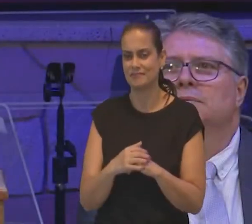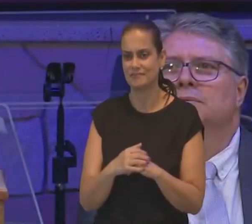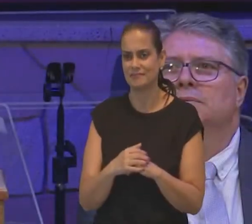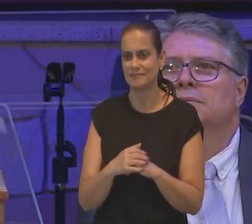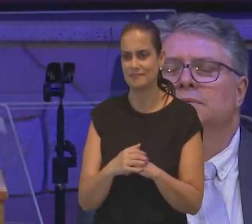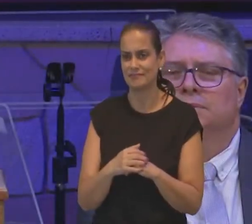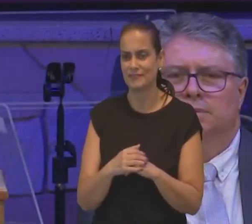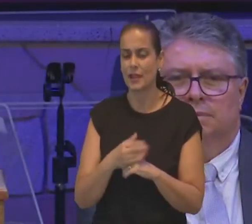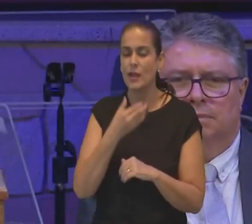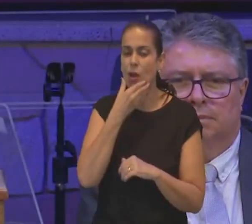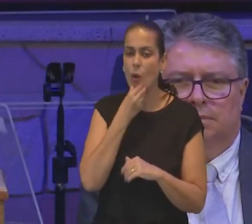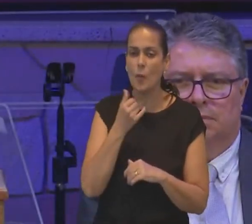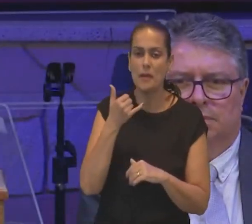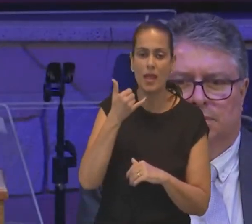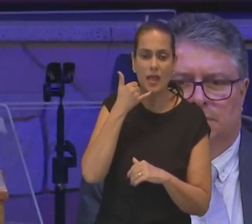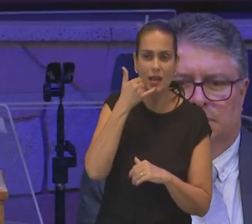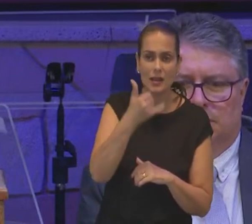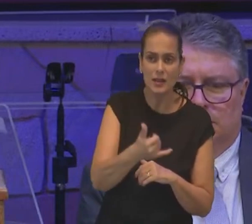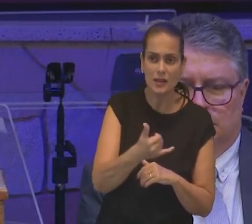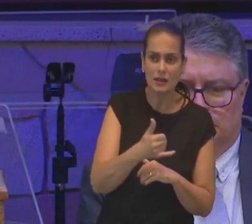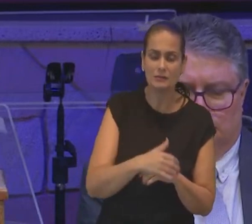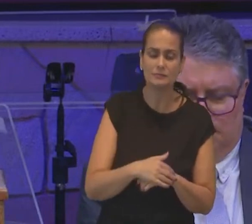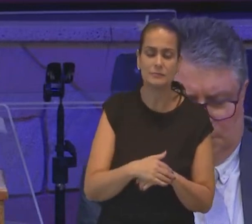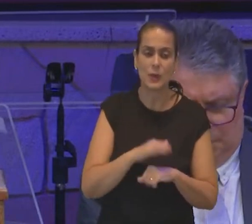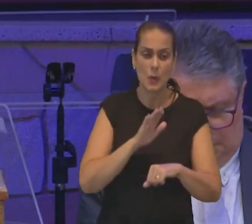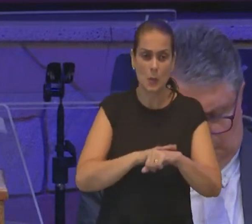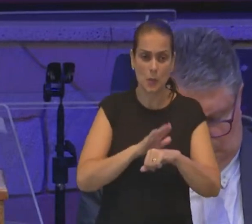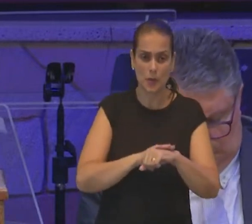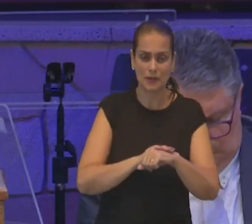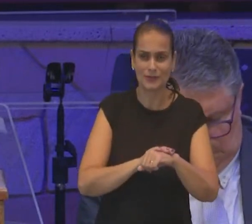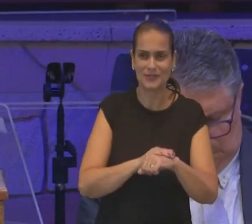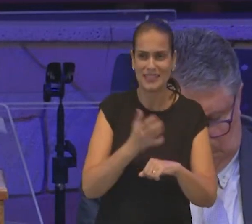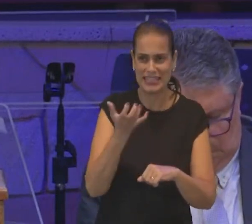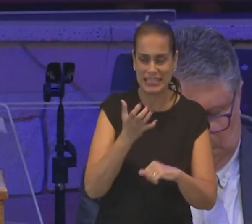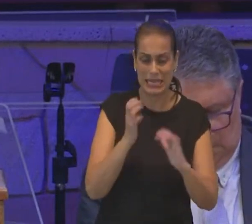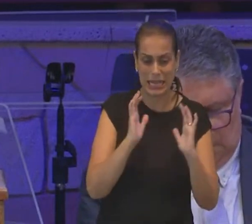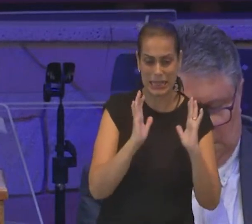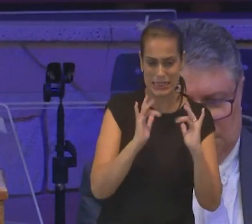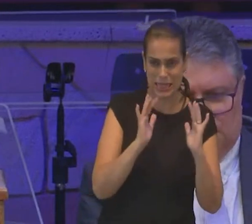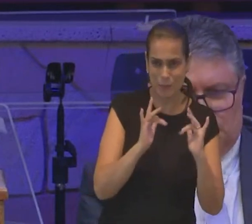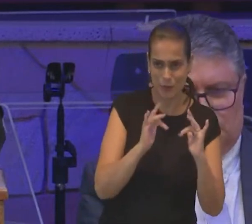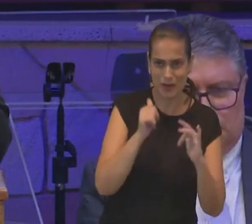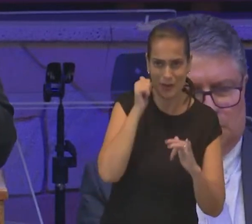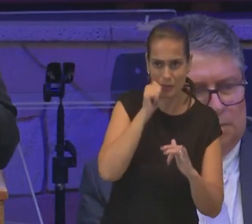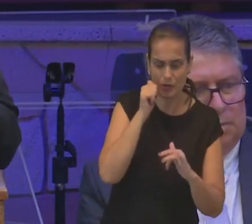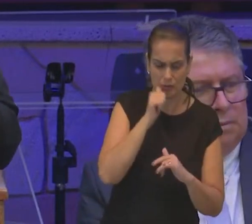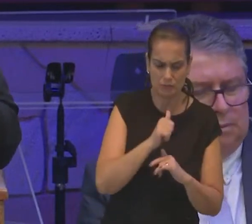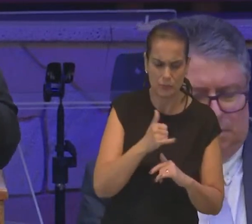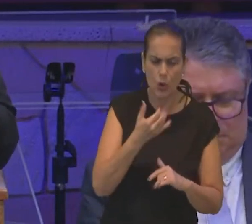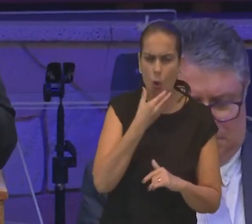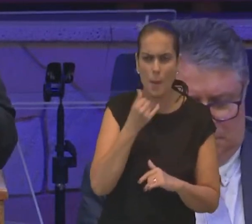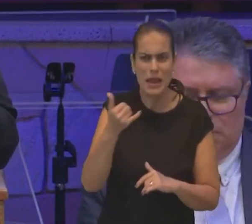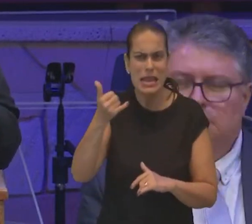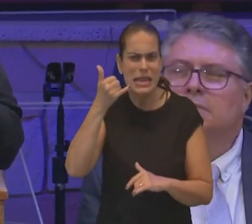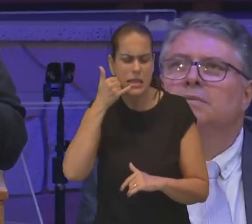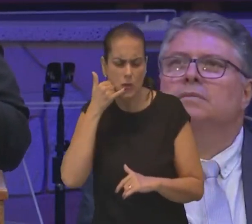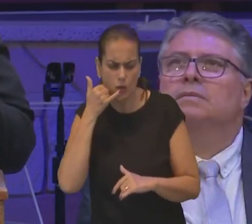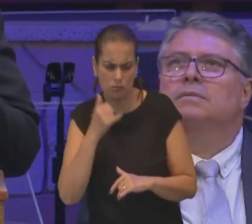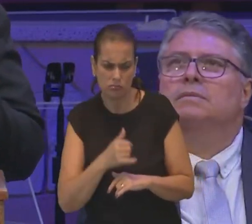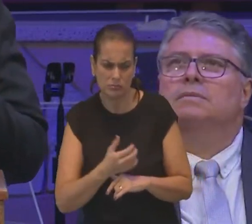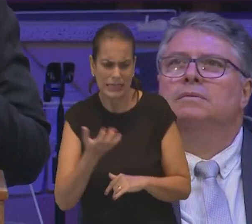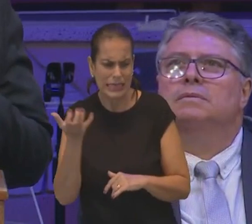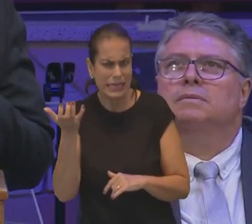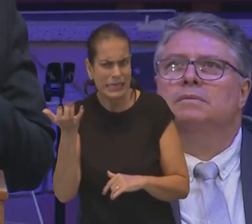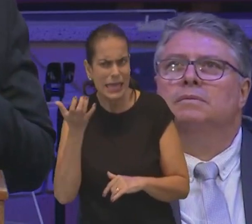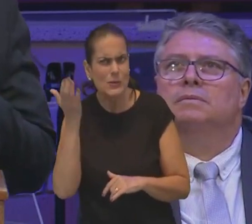liga um senhor, quando o Alexandre está querendo namorar com essa jovem, liga um senhor para mim e disse assim: pastor, eu quero saber